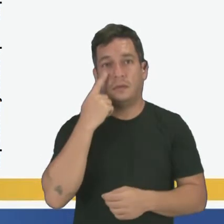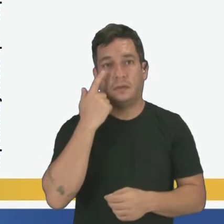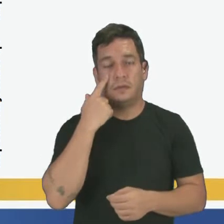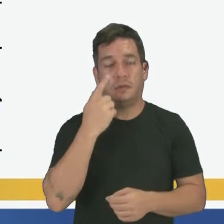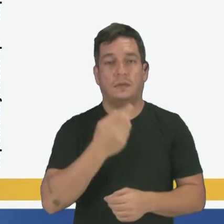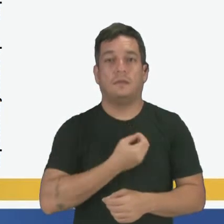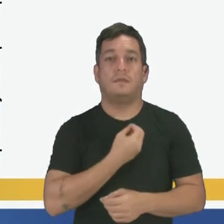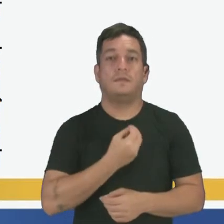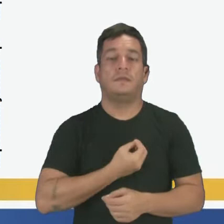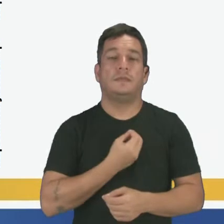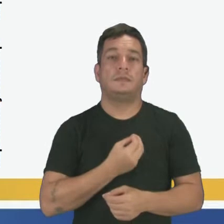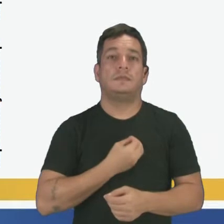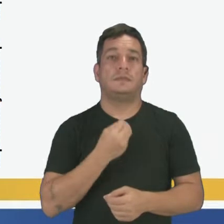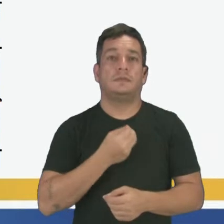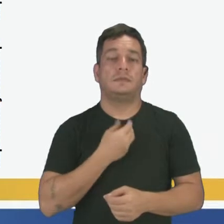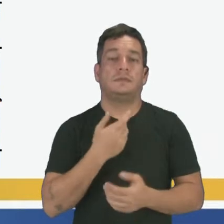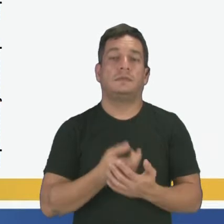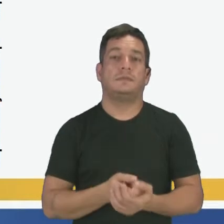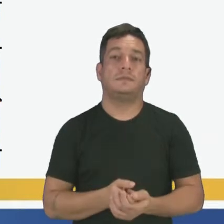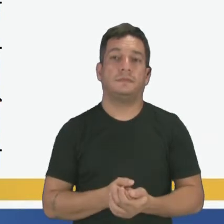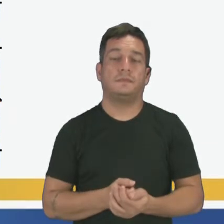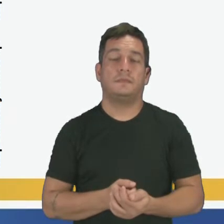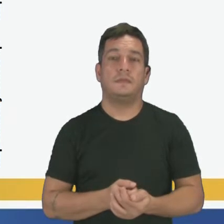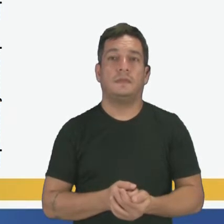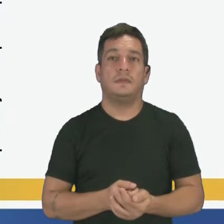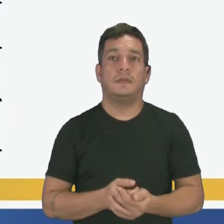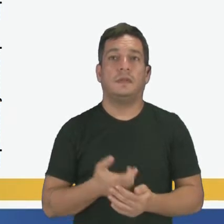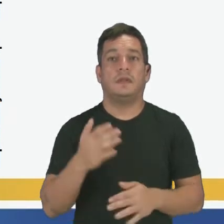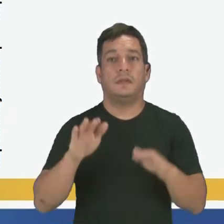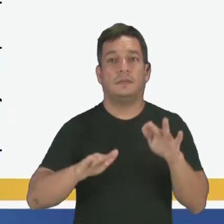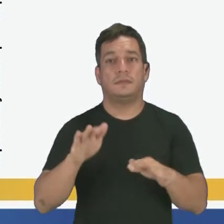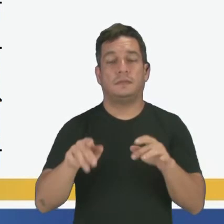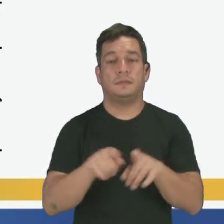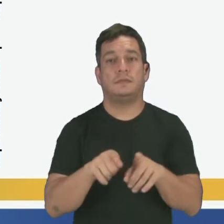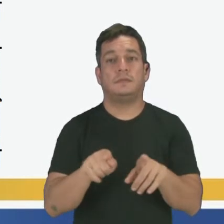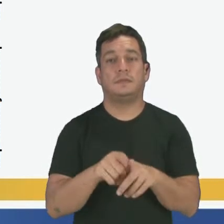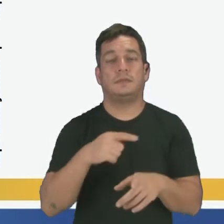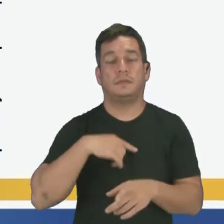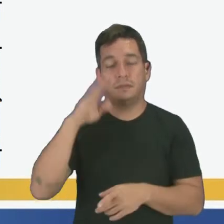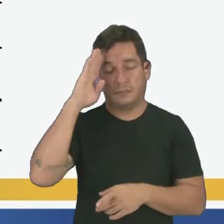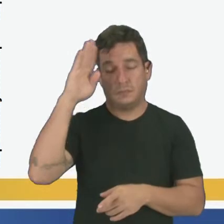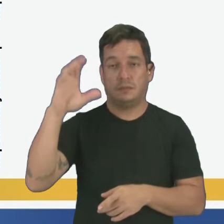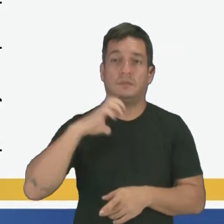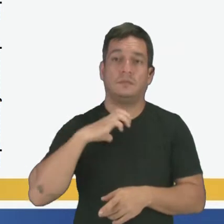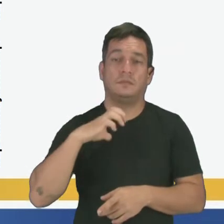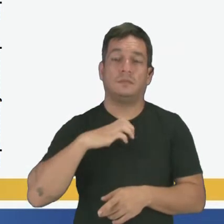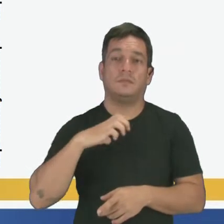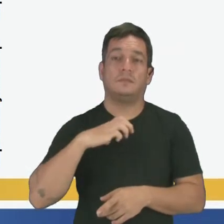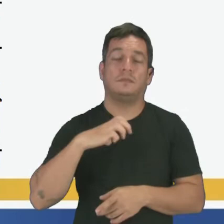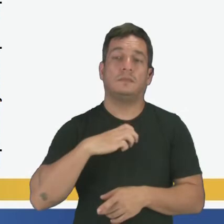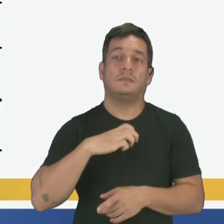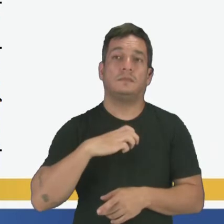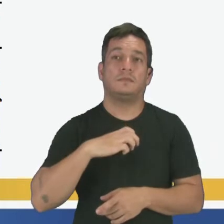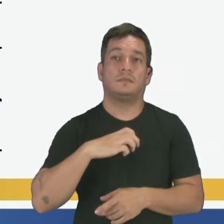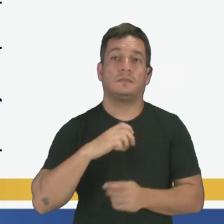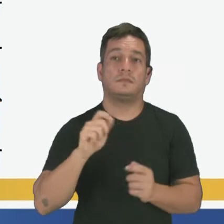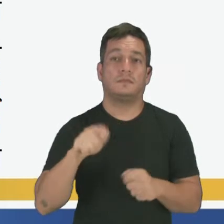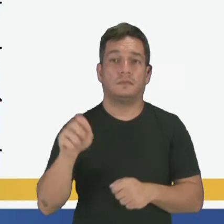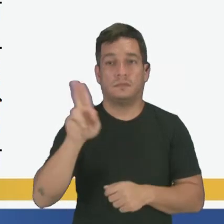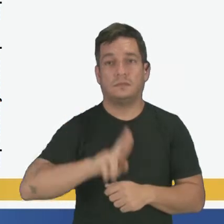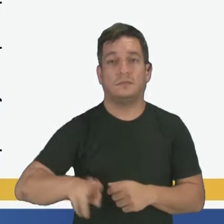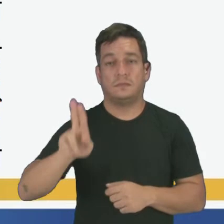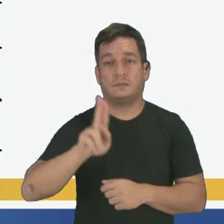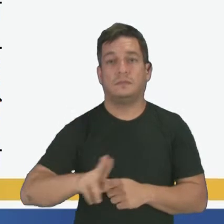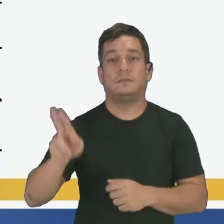de vivência ou vivida. Então, geralmente, os princípios éticos, eles